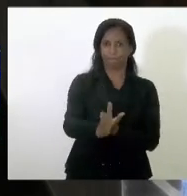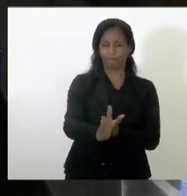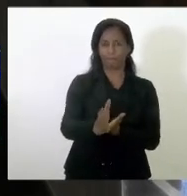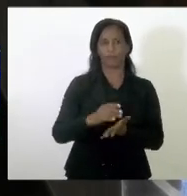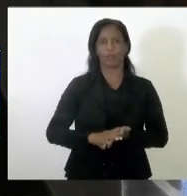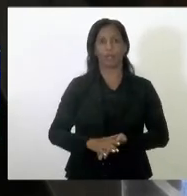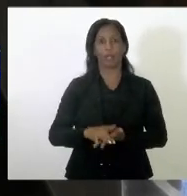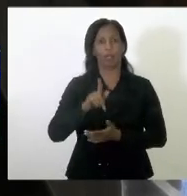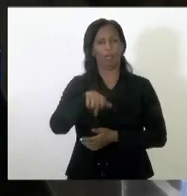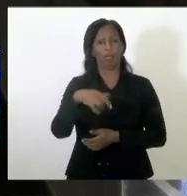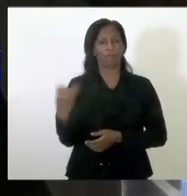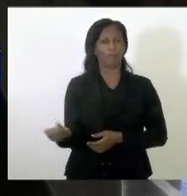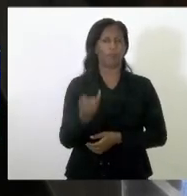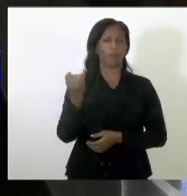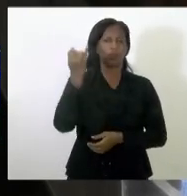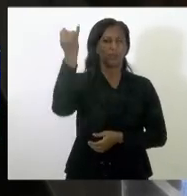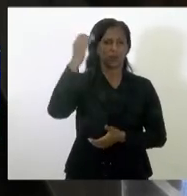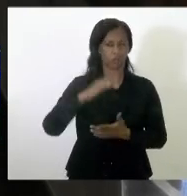Portanto,